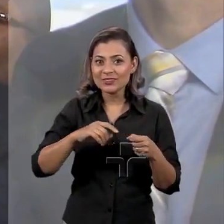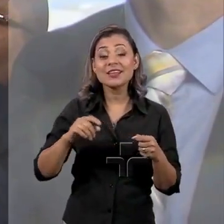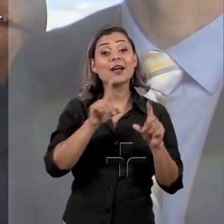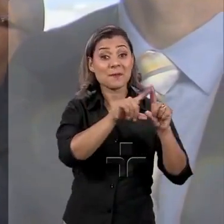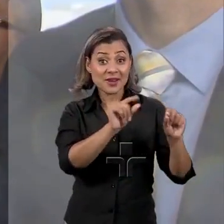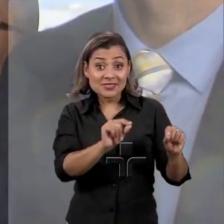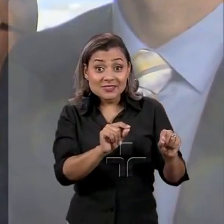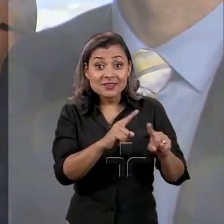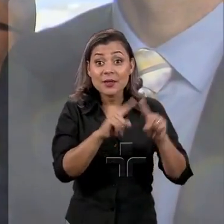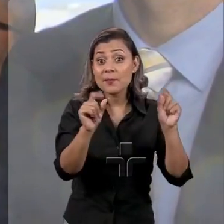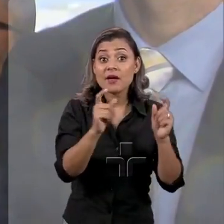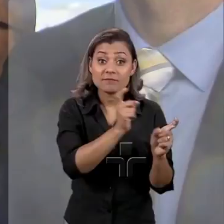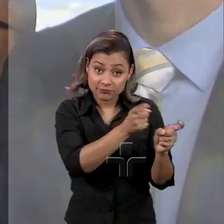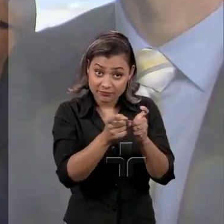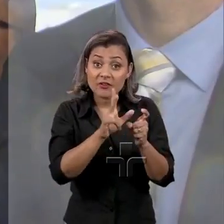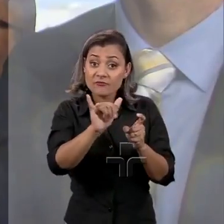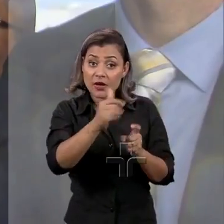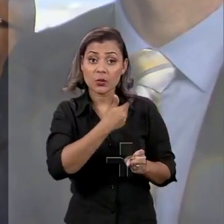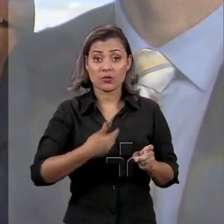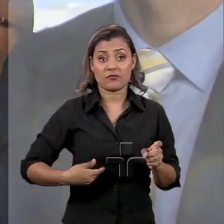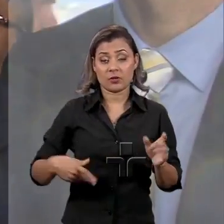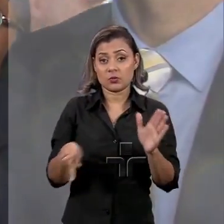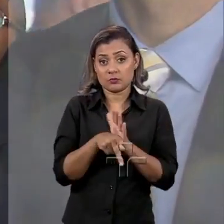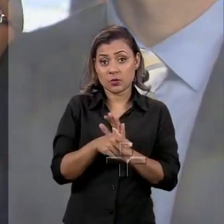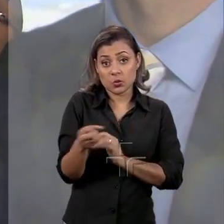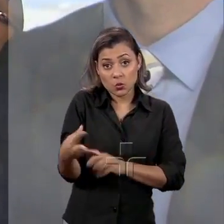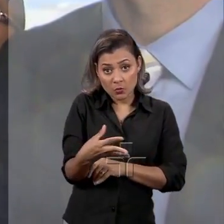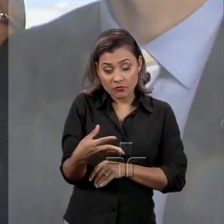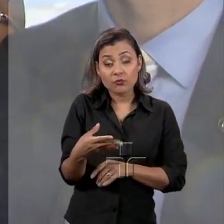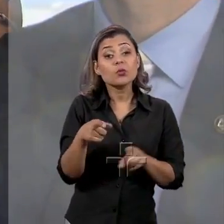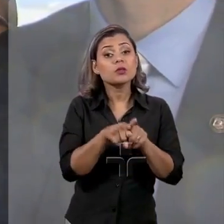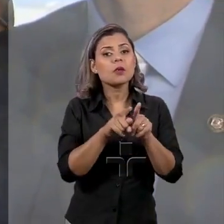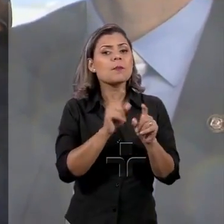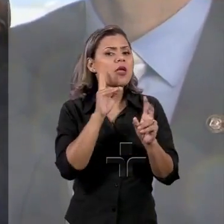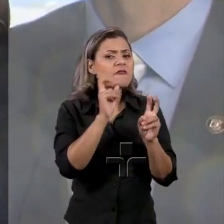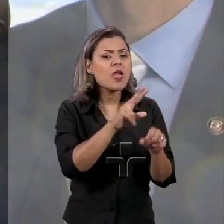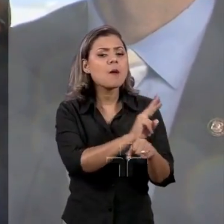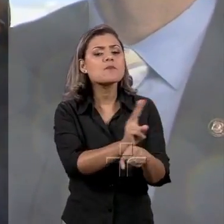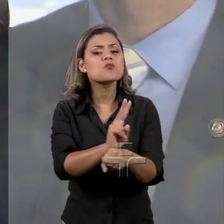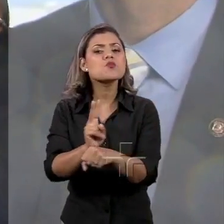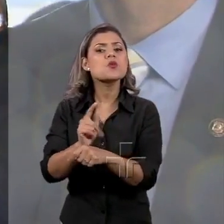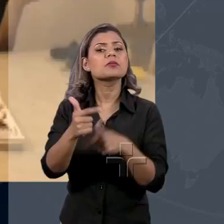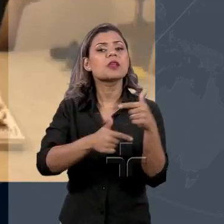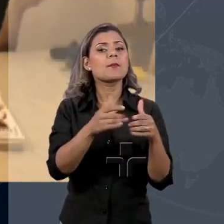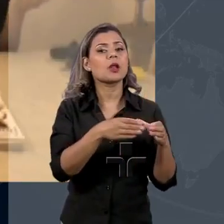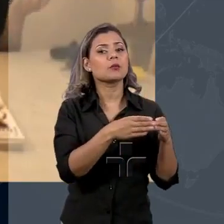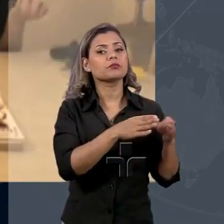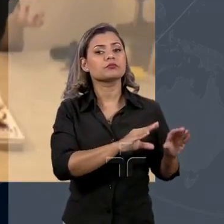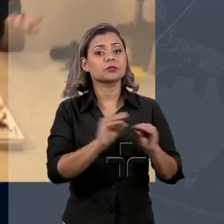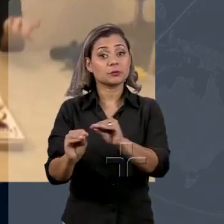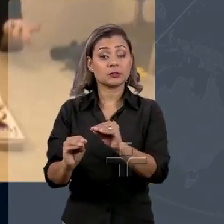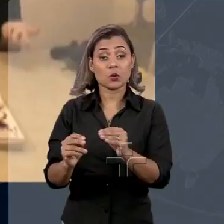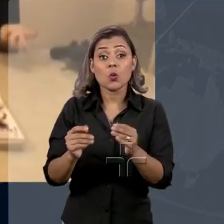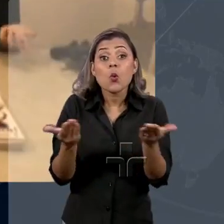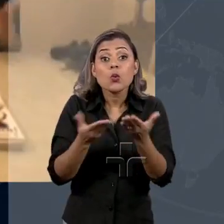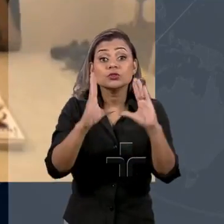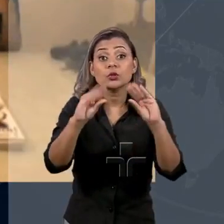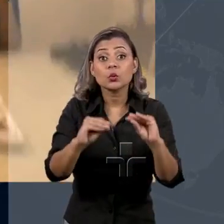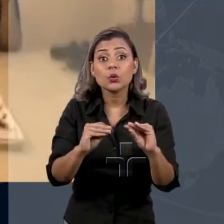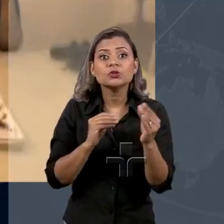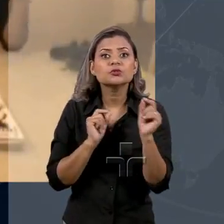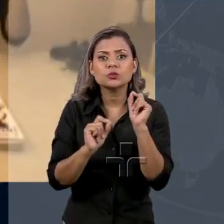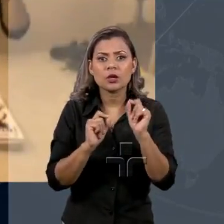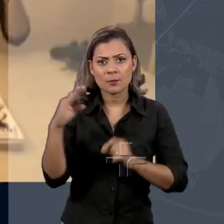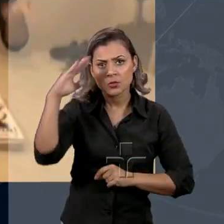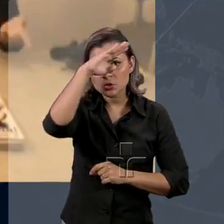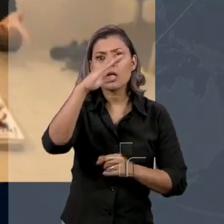se reunir com os governadores eleitos e também acompanhar os trabalhos da equipe de transição. No começo da noite, Jair